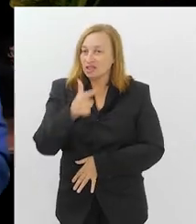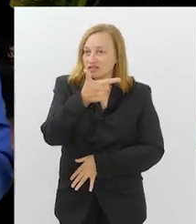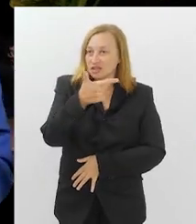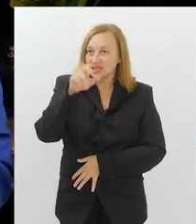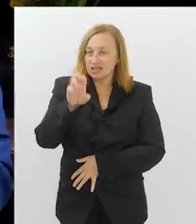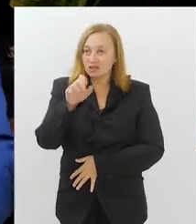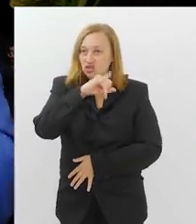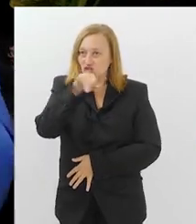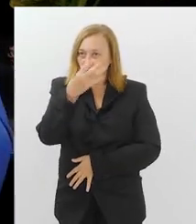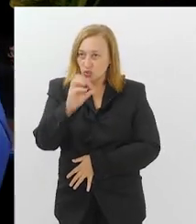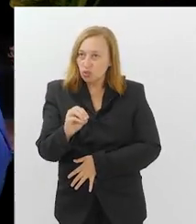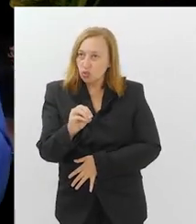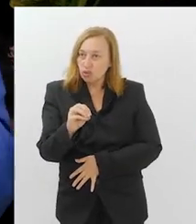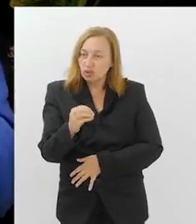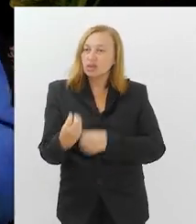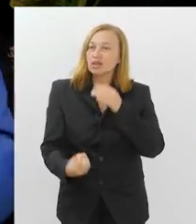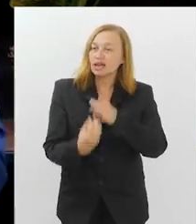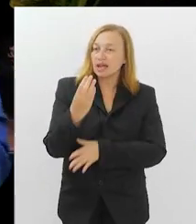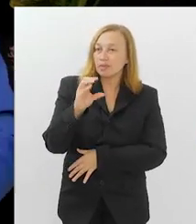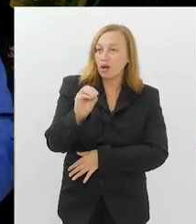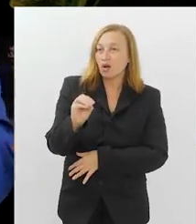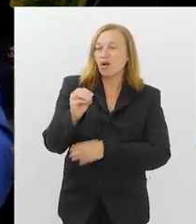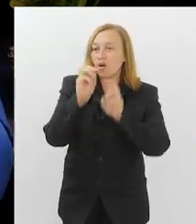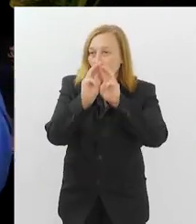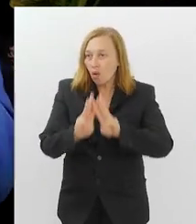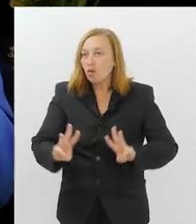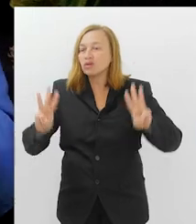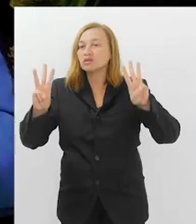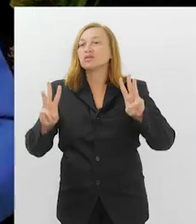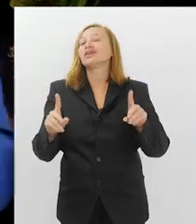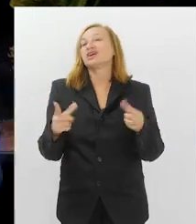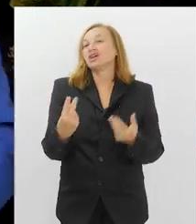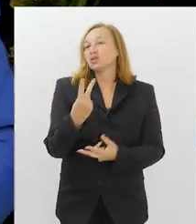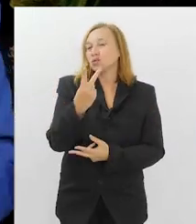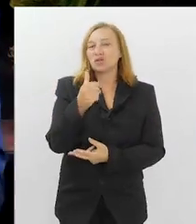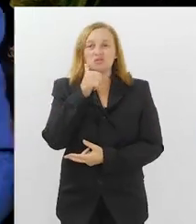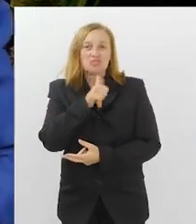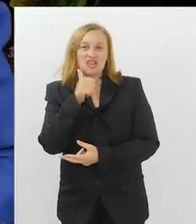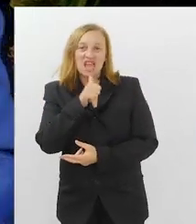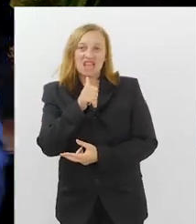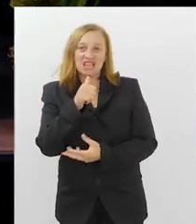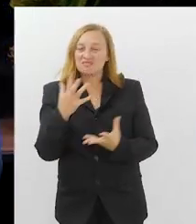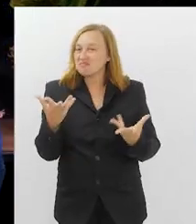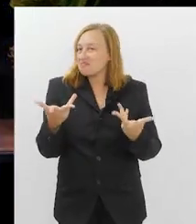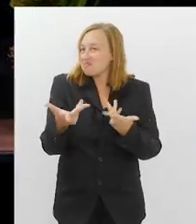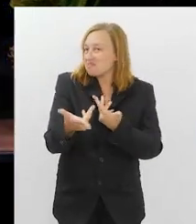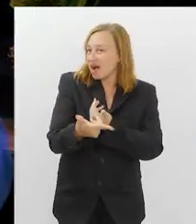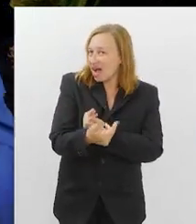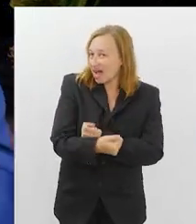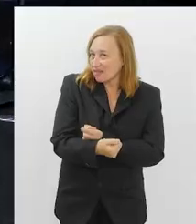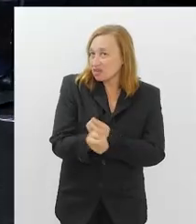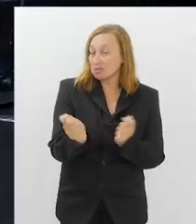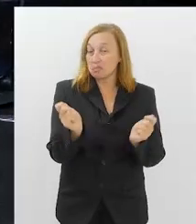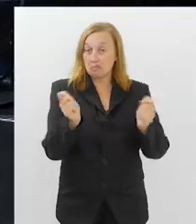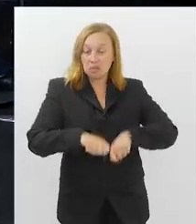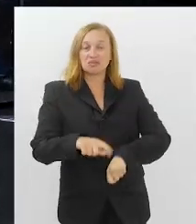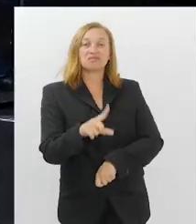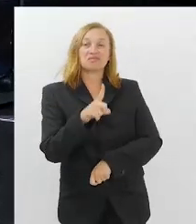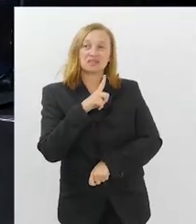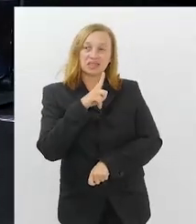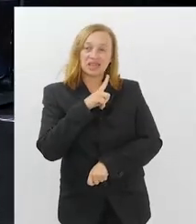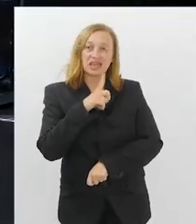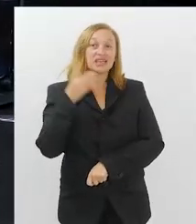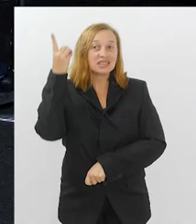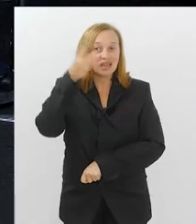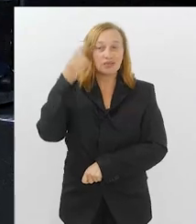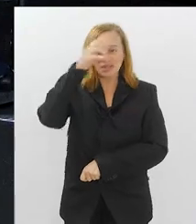Latino-Americana e Caribenha, dia 25 de julho, instituído pela ONU, e trouxemos aqui duas mulheres engajadíssimas,